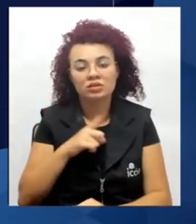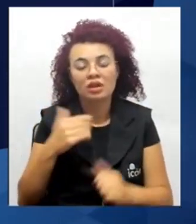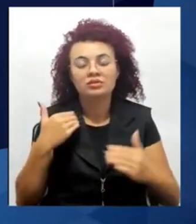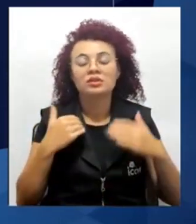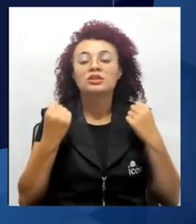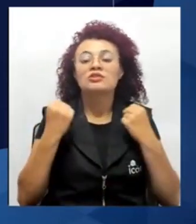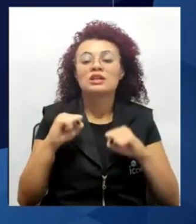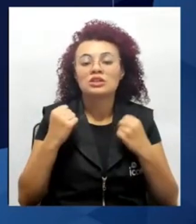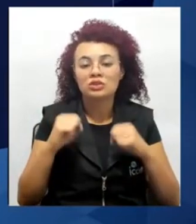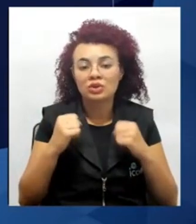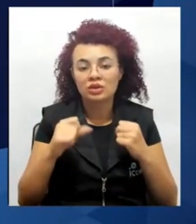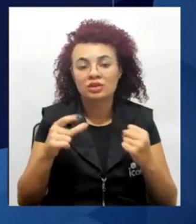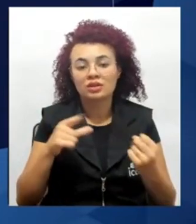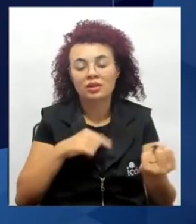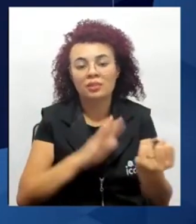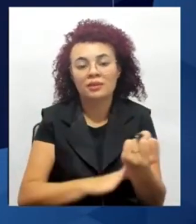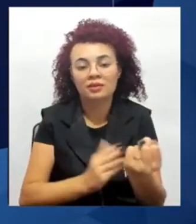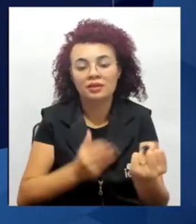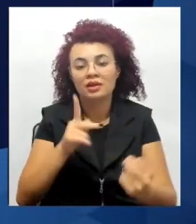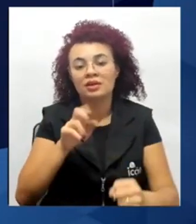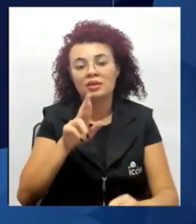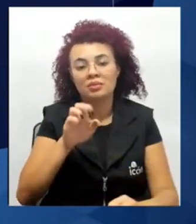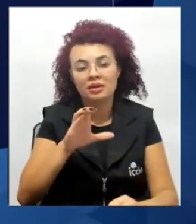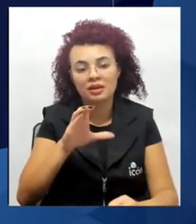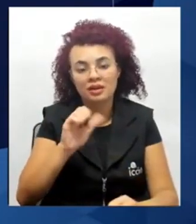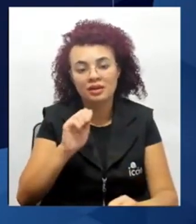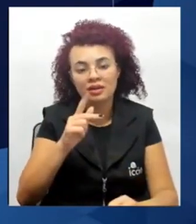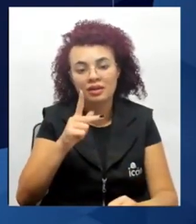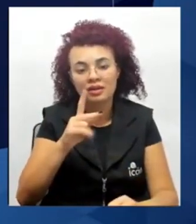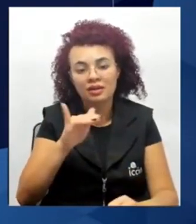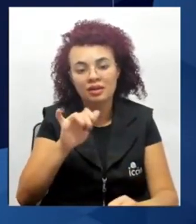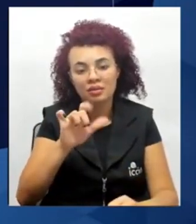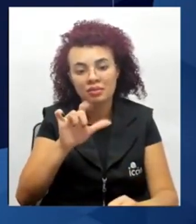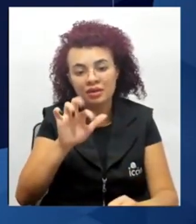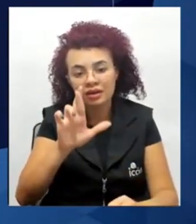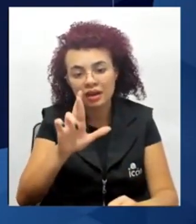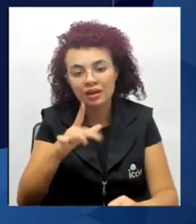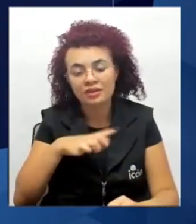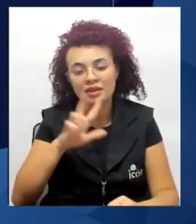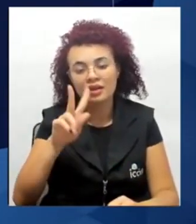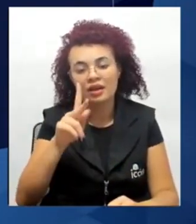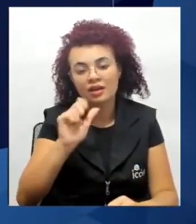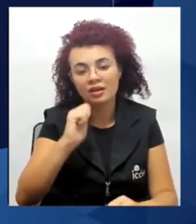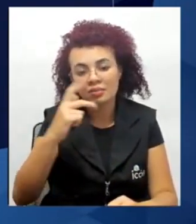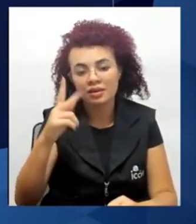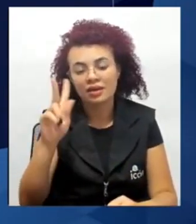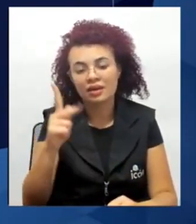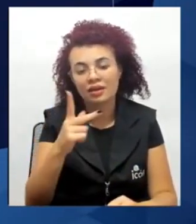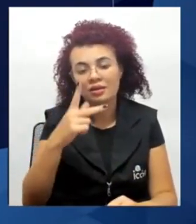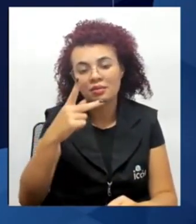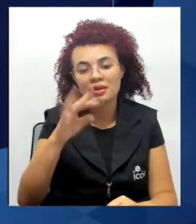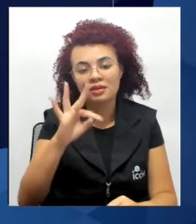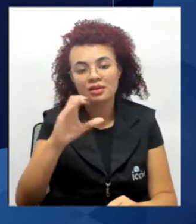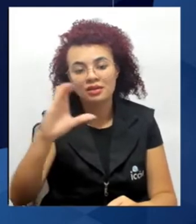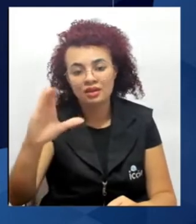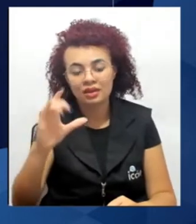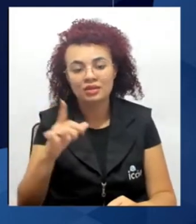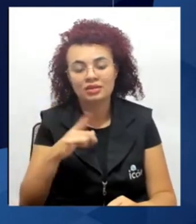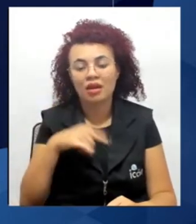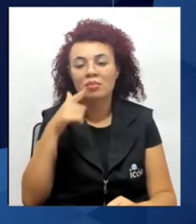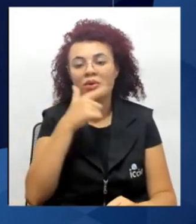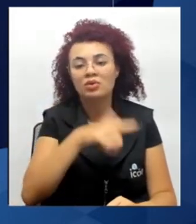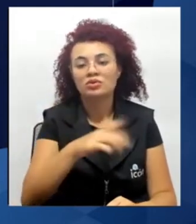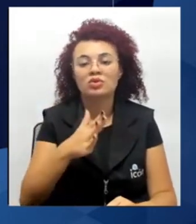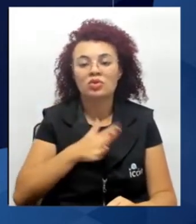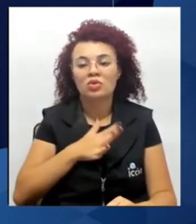pré-capilar, HP e HPTEC ou grupo 1 e grupo 4. Esse trabalho foi utilizado na defesa do meu título de fisiologista do exercício pela Escola Paulista